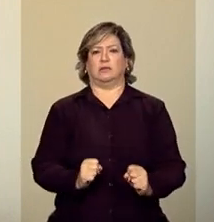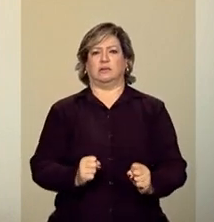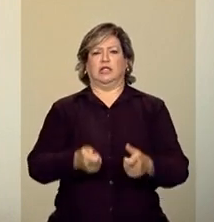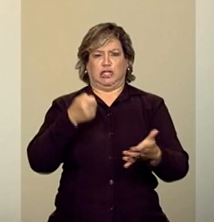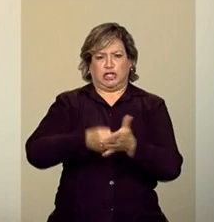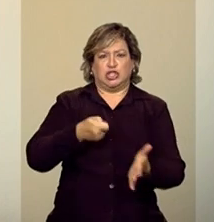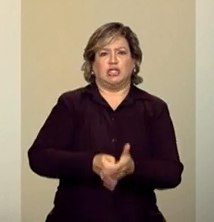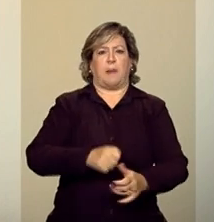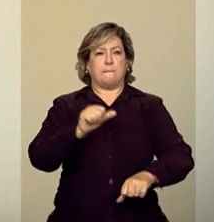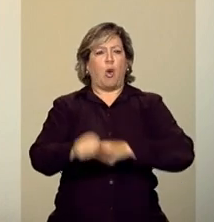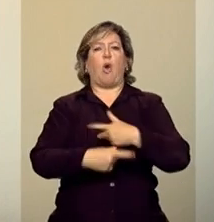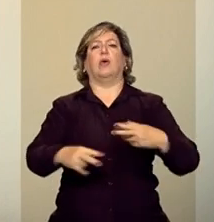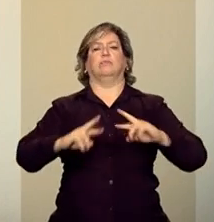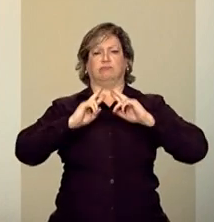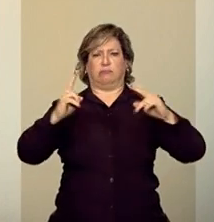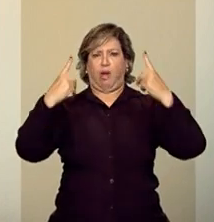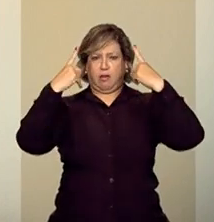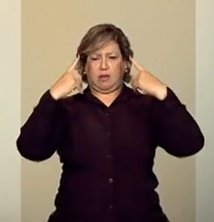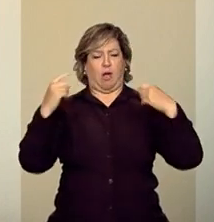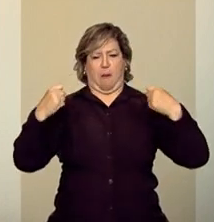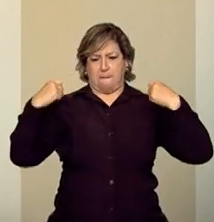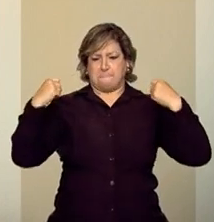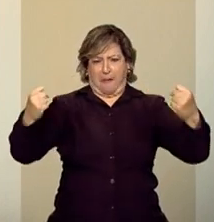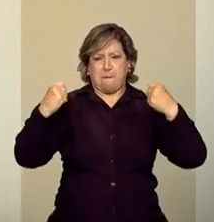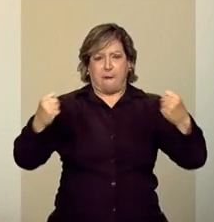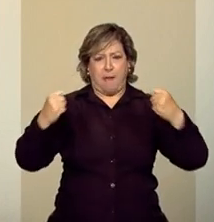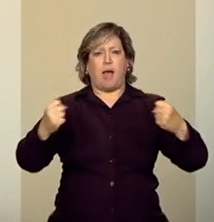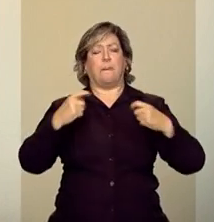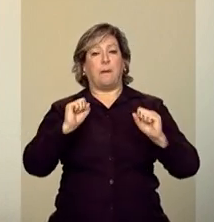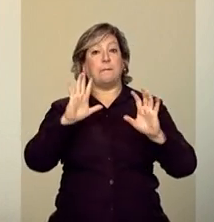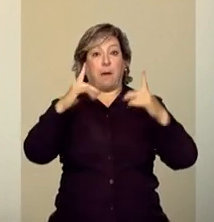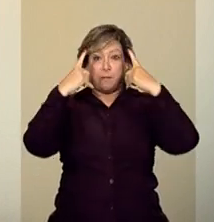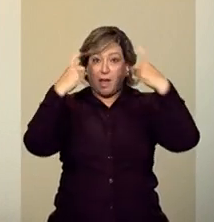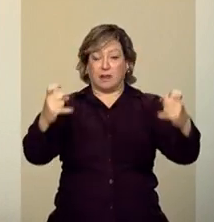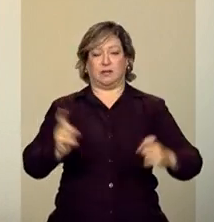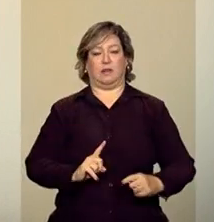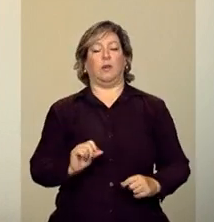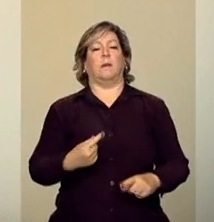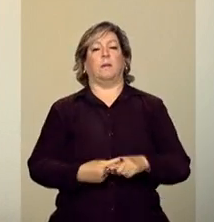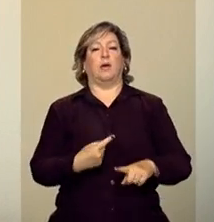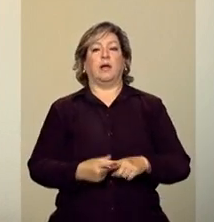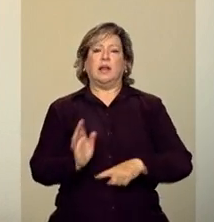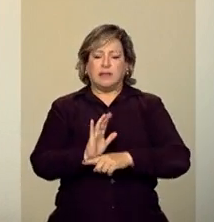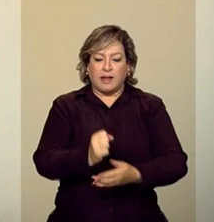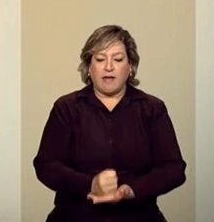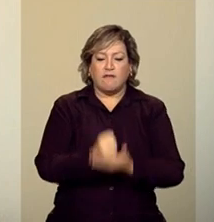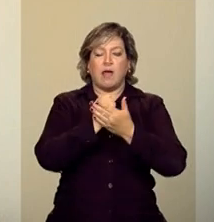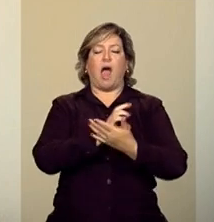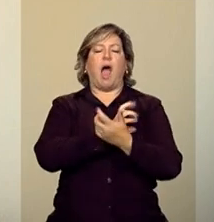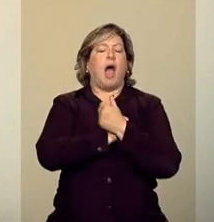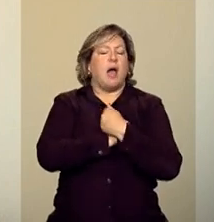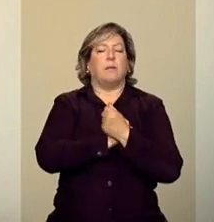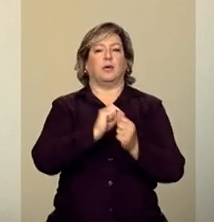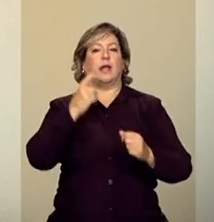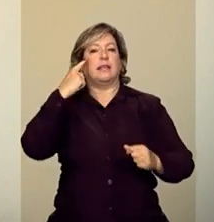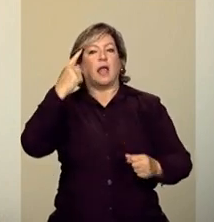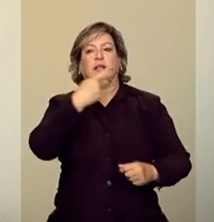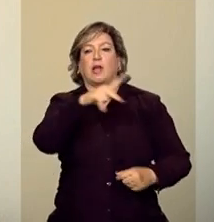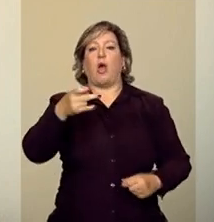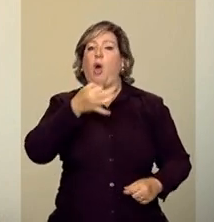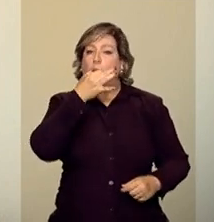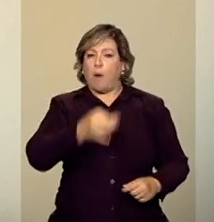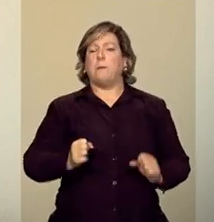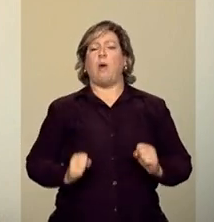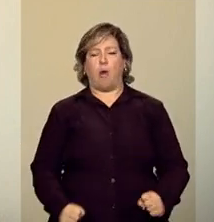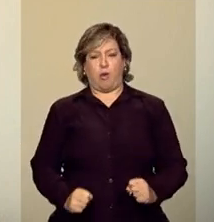exigir mudanças, de lutar por mais qualidade de vida, de defender com paixão suas ideias e